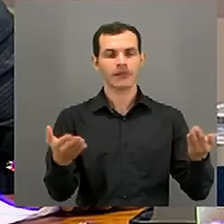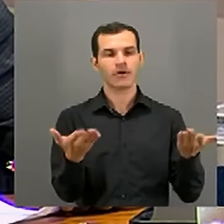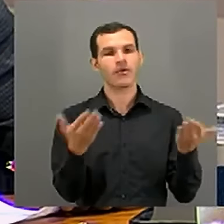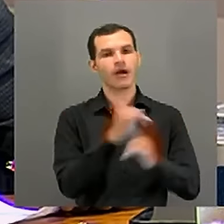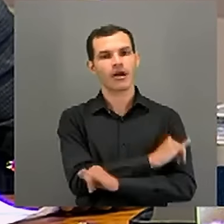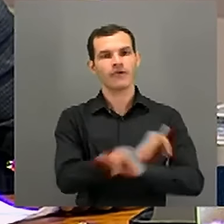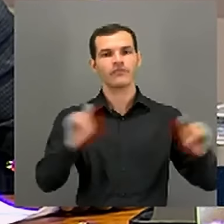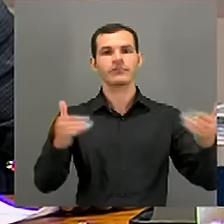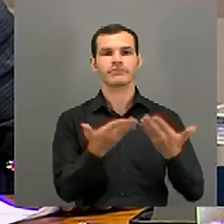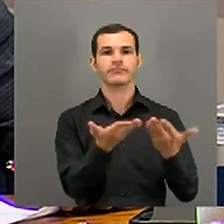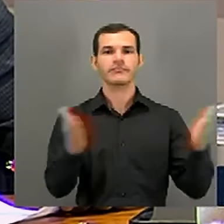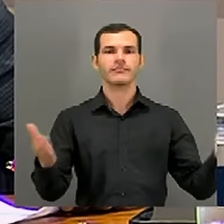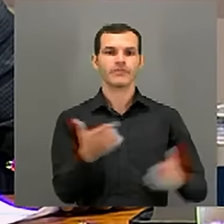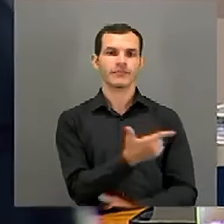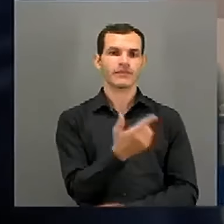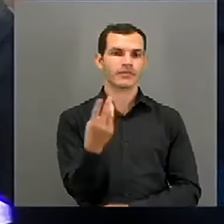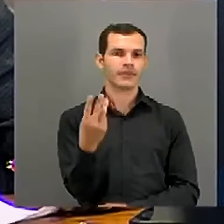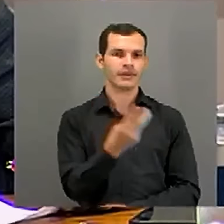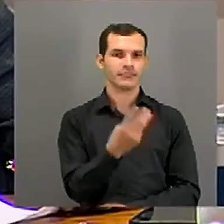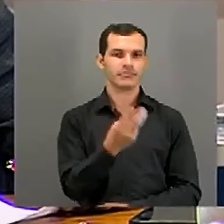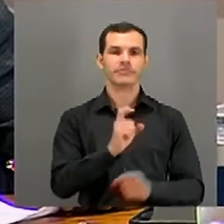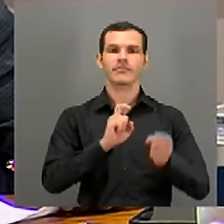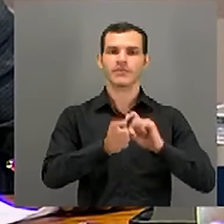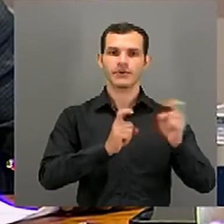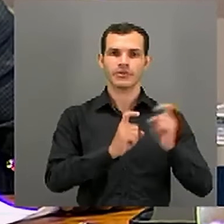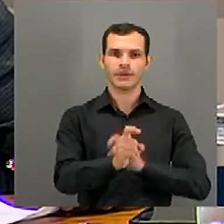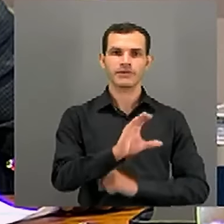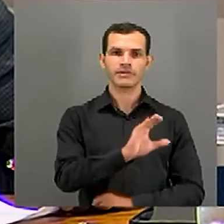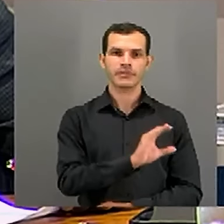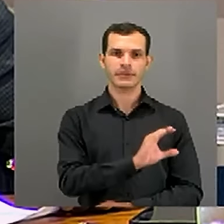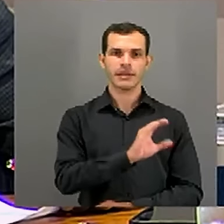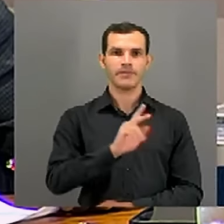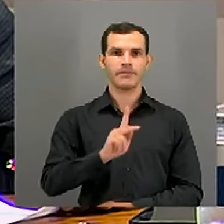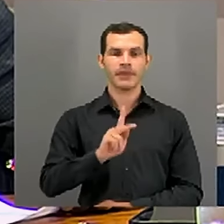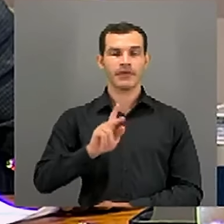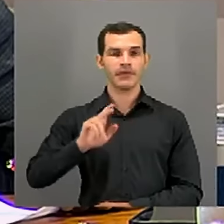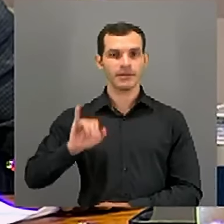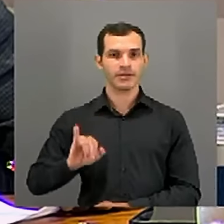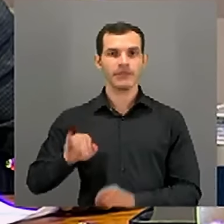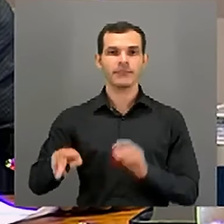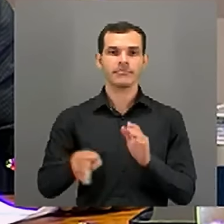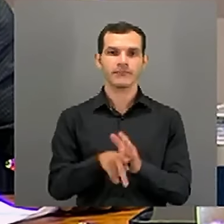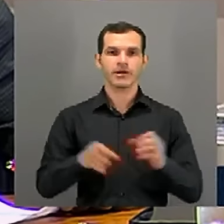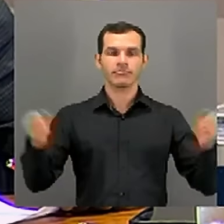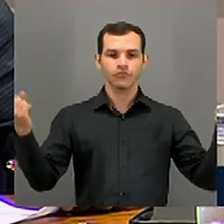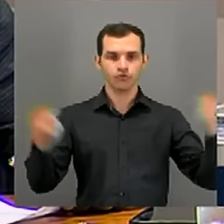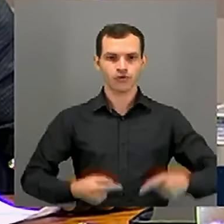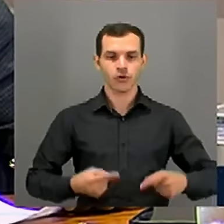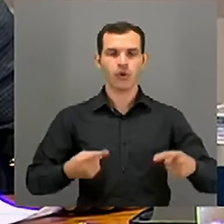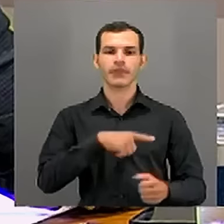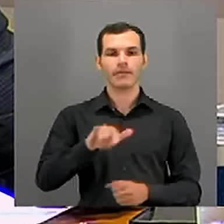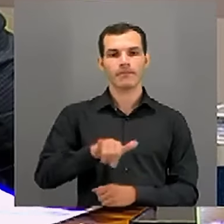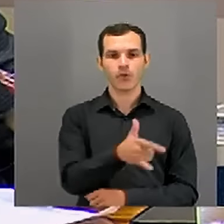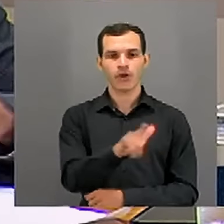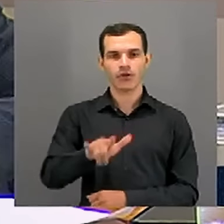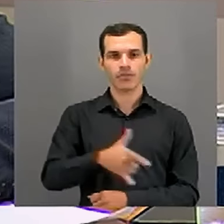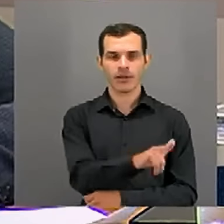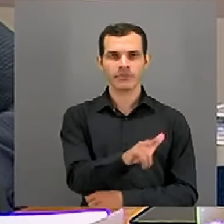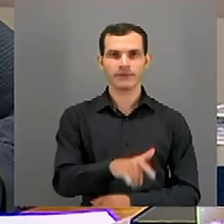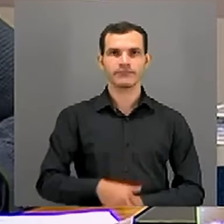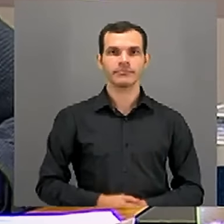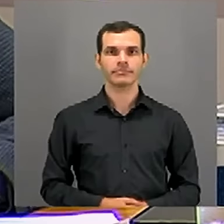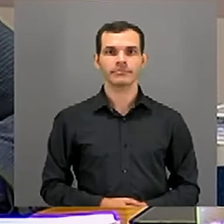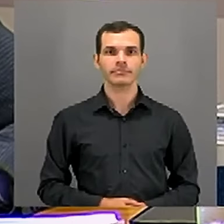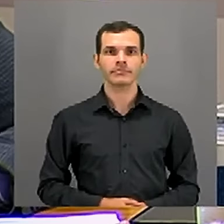a 23ª reunião da CPI da manipulação de jogos e apostas esportivas para